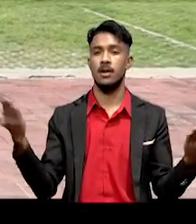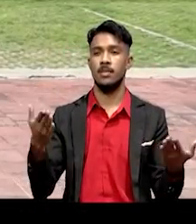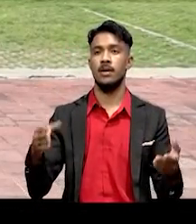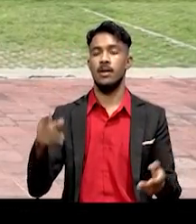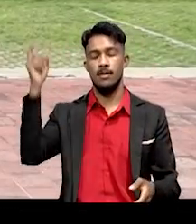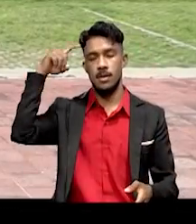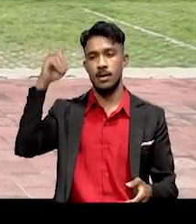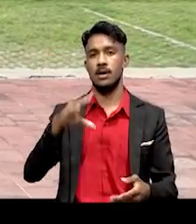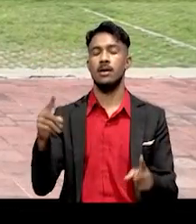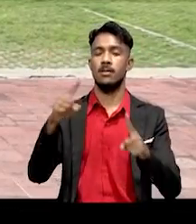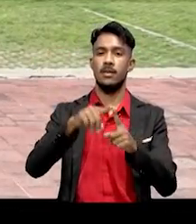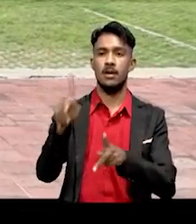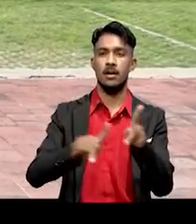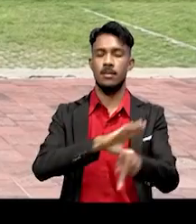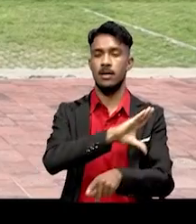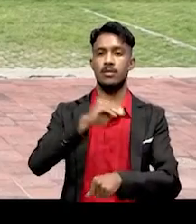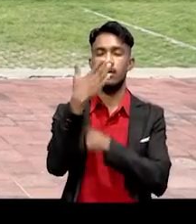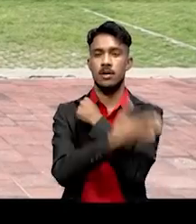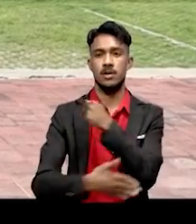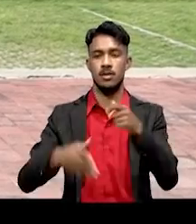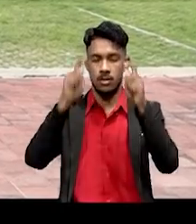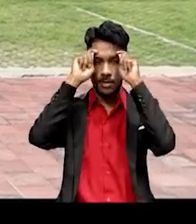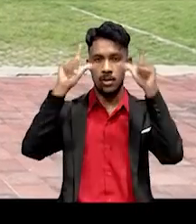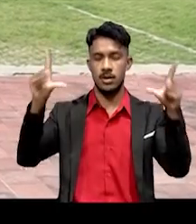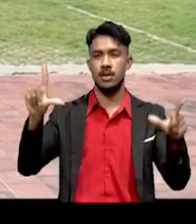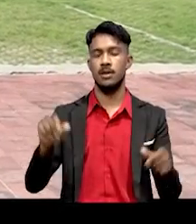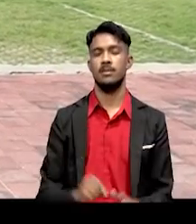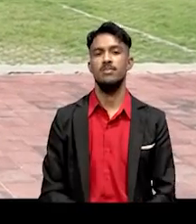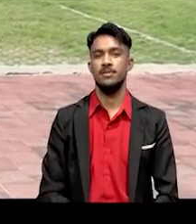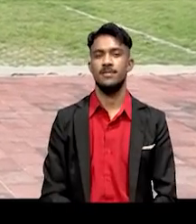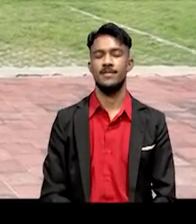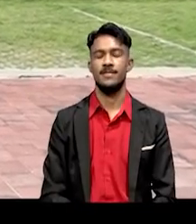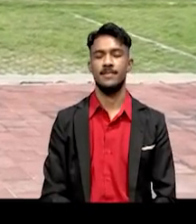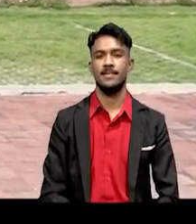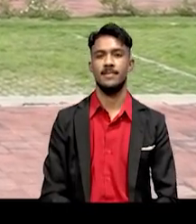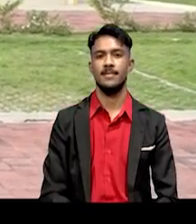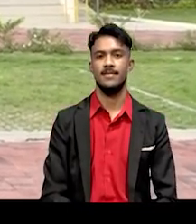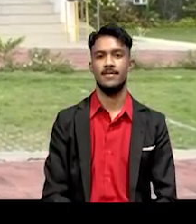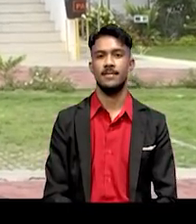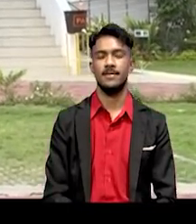povo no nação Timor-Leste. Equipa cobertura, GMN.